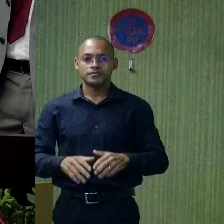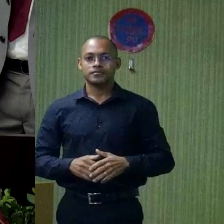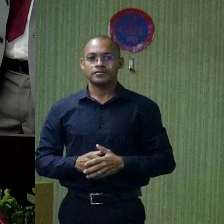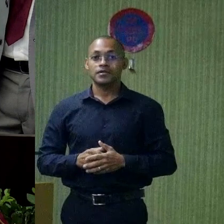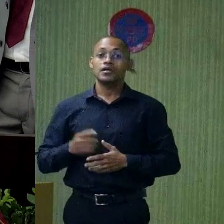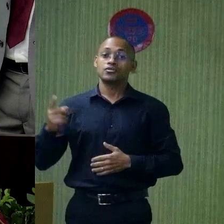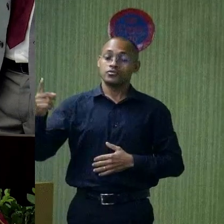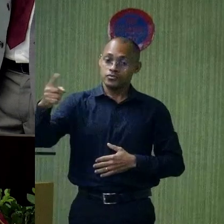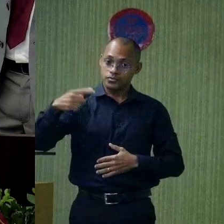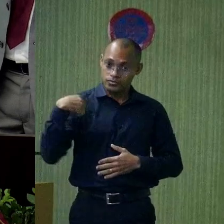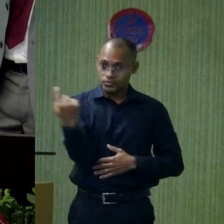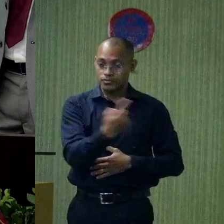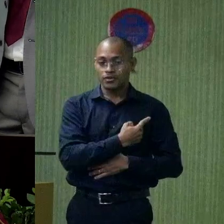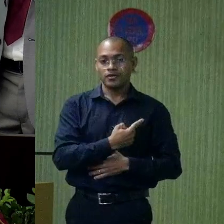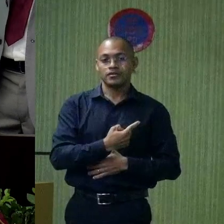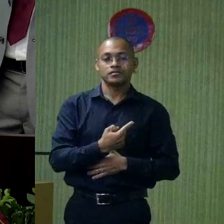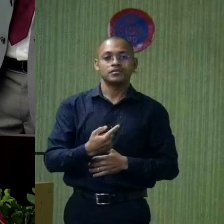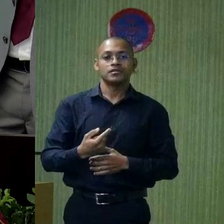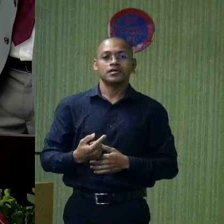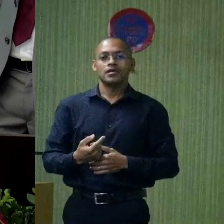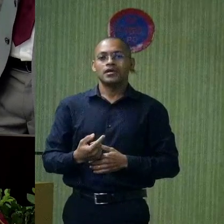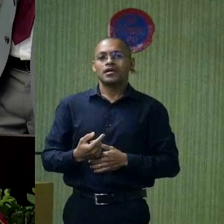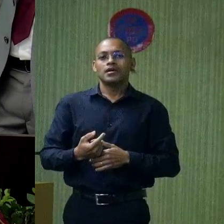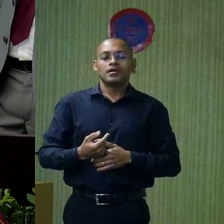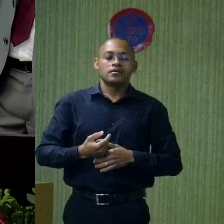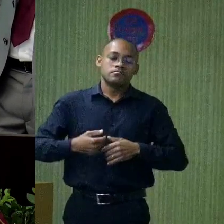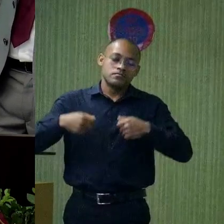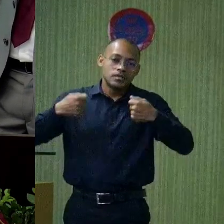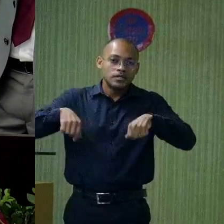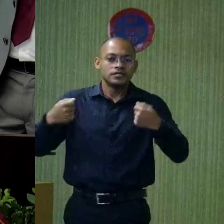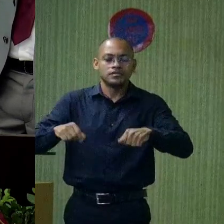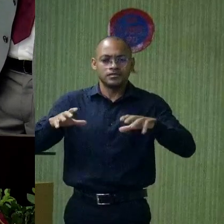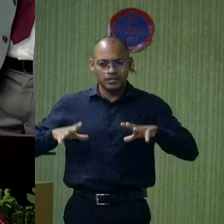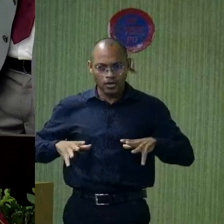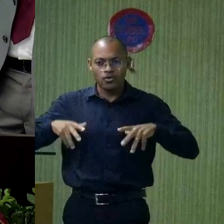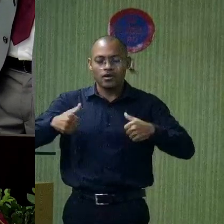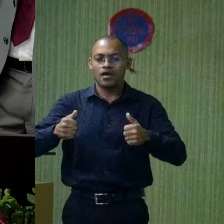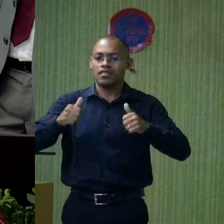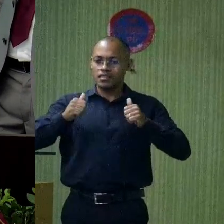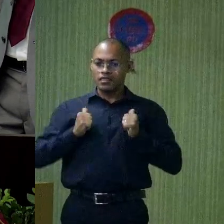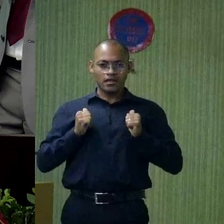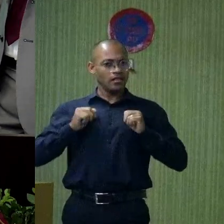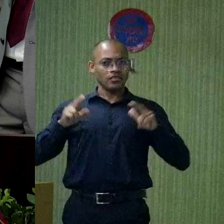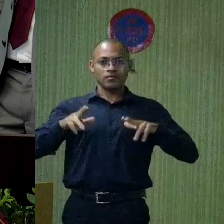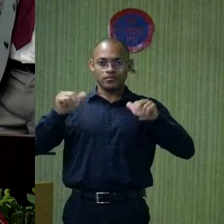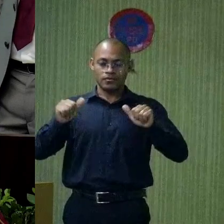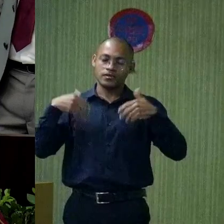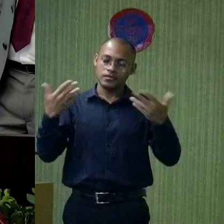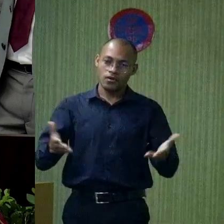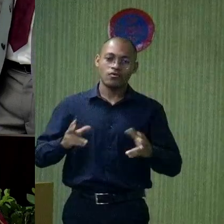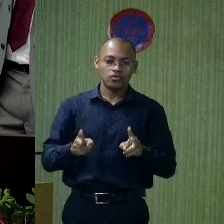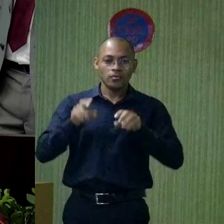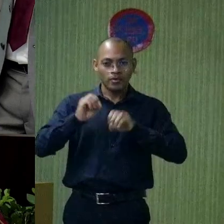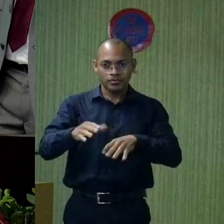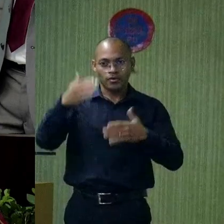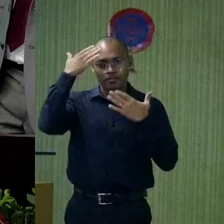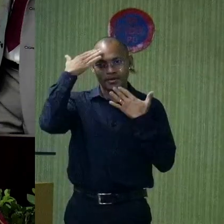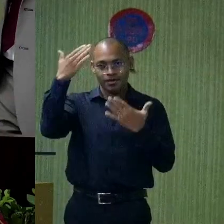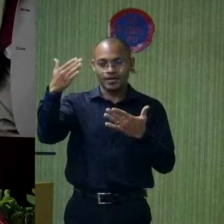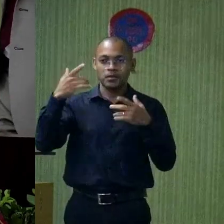ser consumidos né pela nossa rotina diária e continuemos lutando pela educação muito obrigado a todos pela atenção